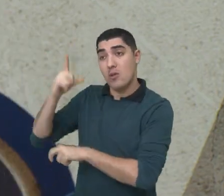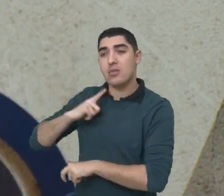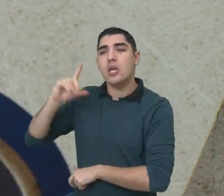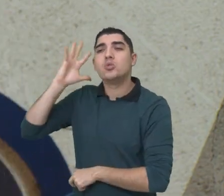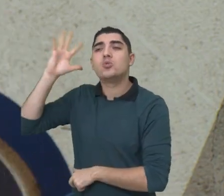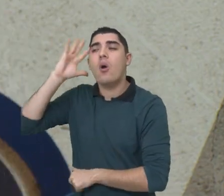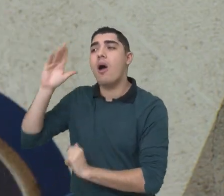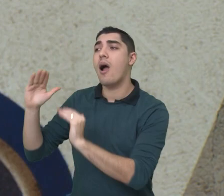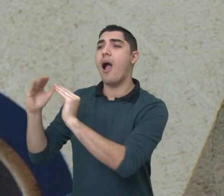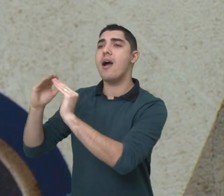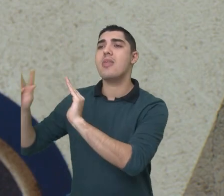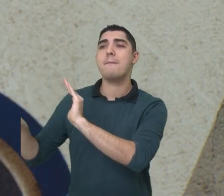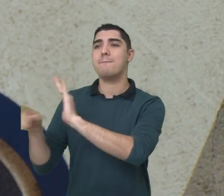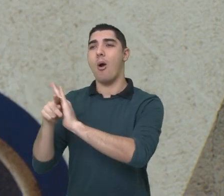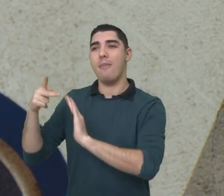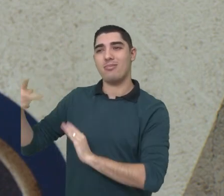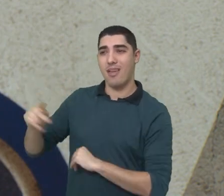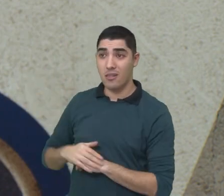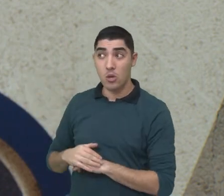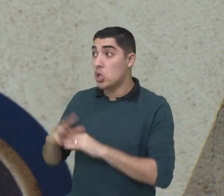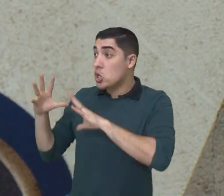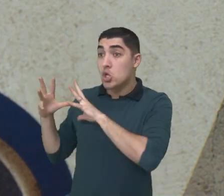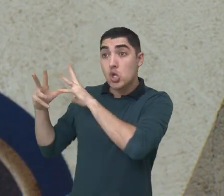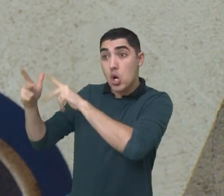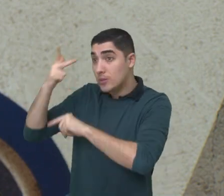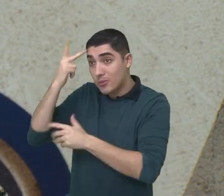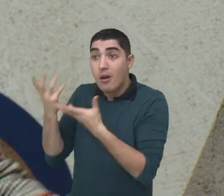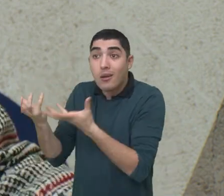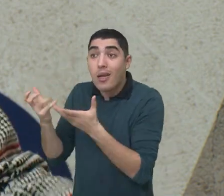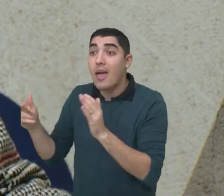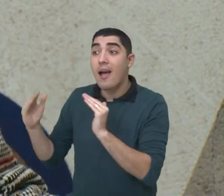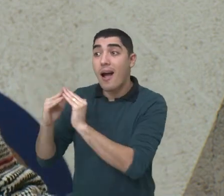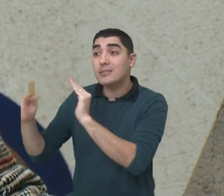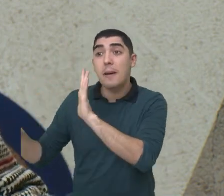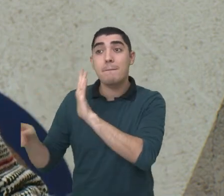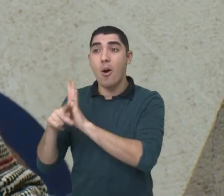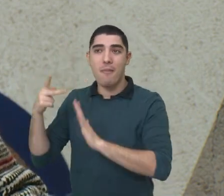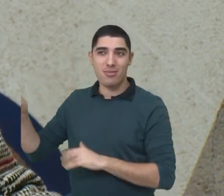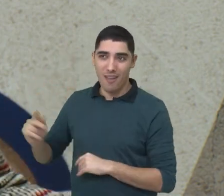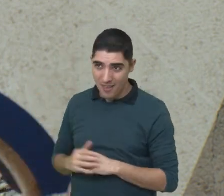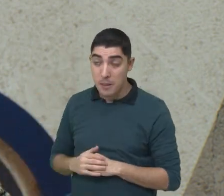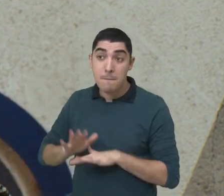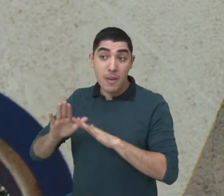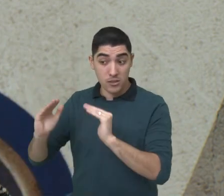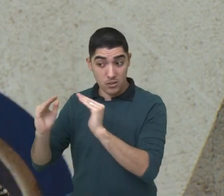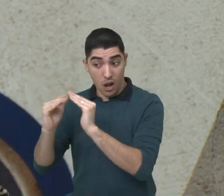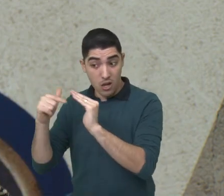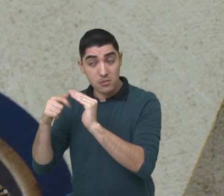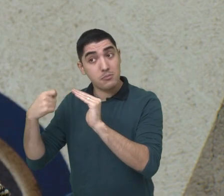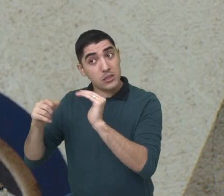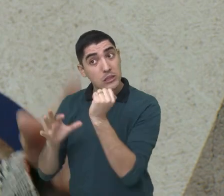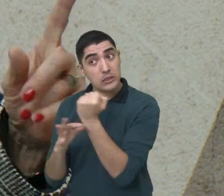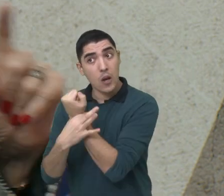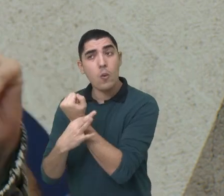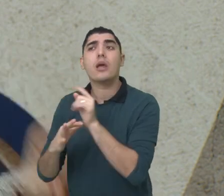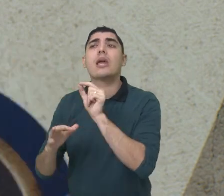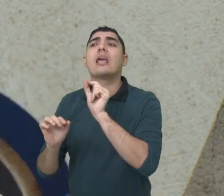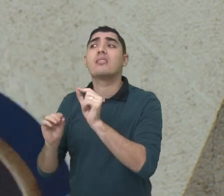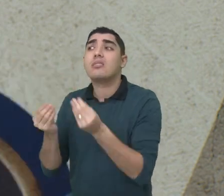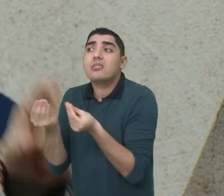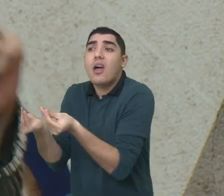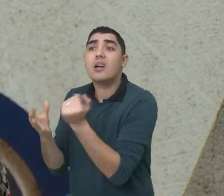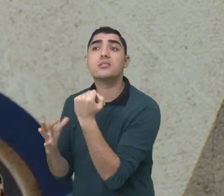é? Todo mundo quer ter uma casa, mas tem que ter uma casa com segurança. E quem que dá essa segurança? O